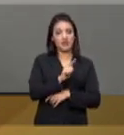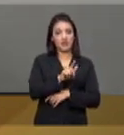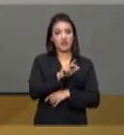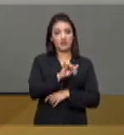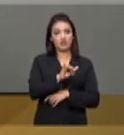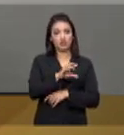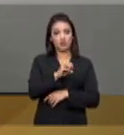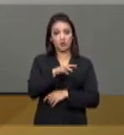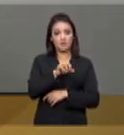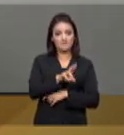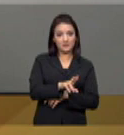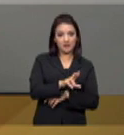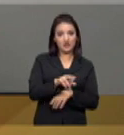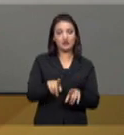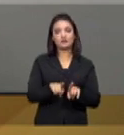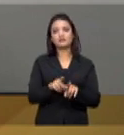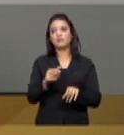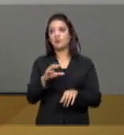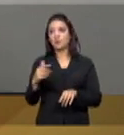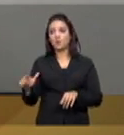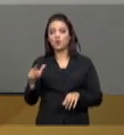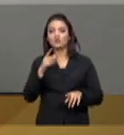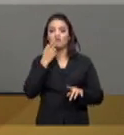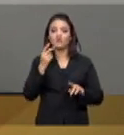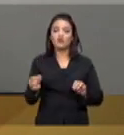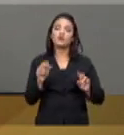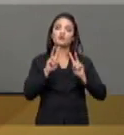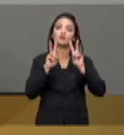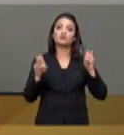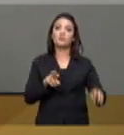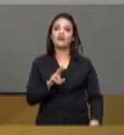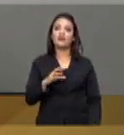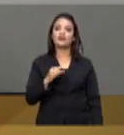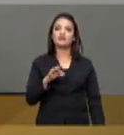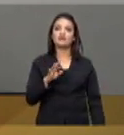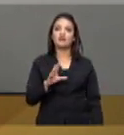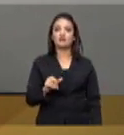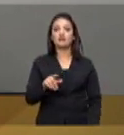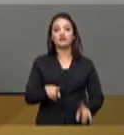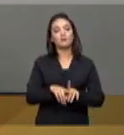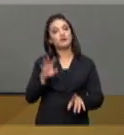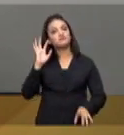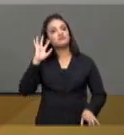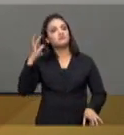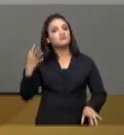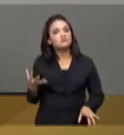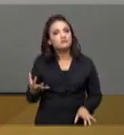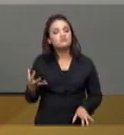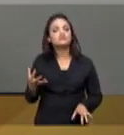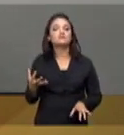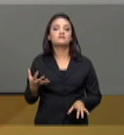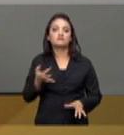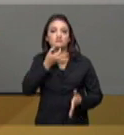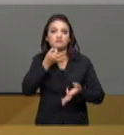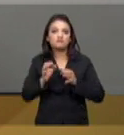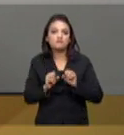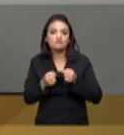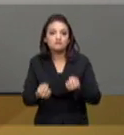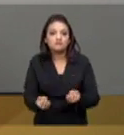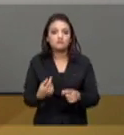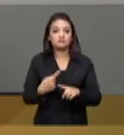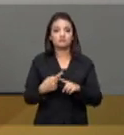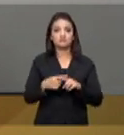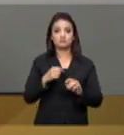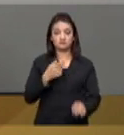Maria de Oliveira sobre receita pública e a posição que se pretendeu defender na corrente vencedora, pois a mera afirmativa